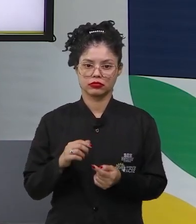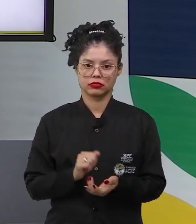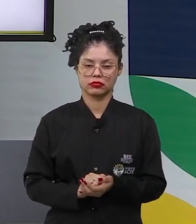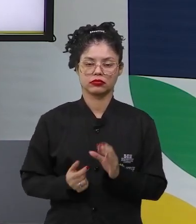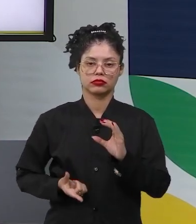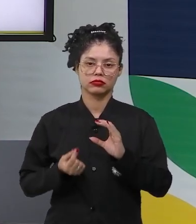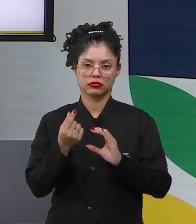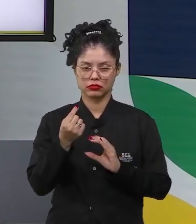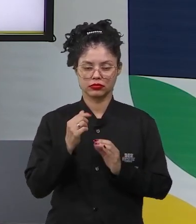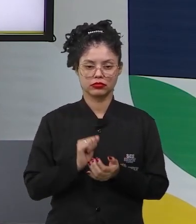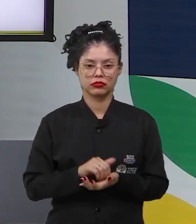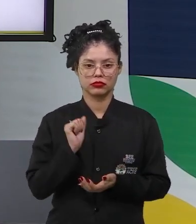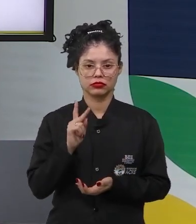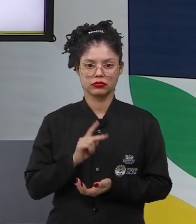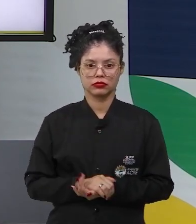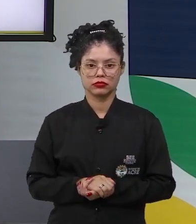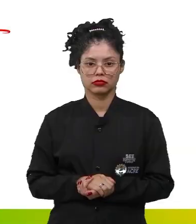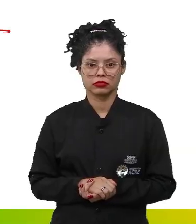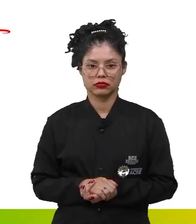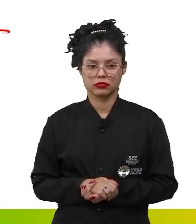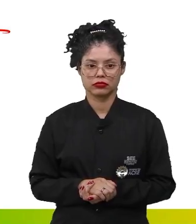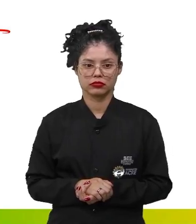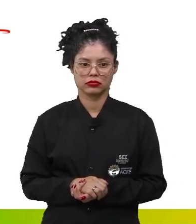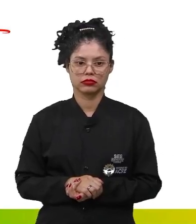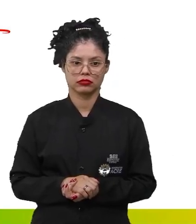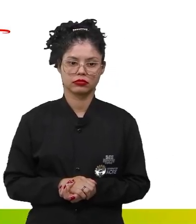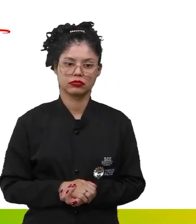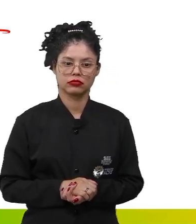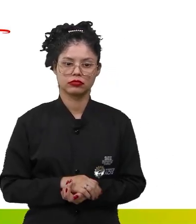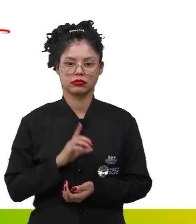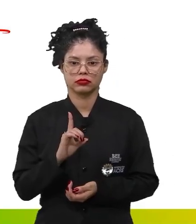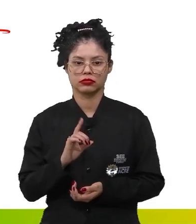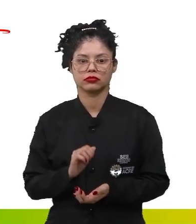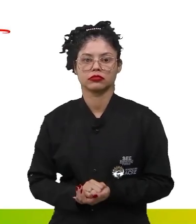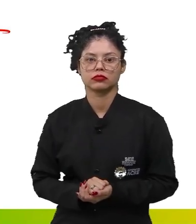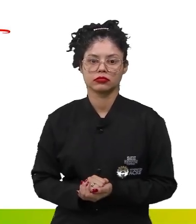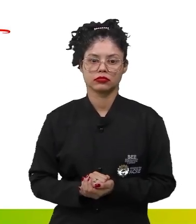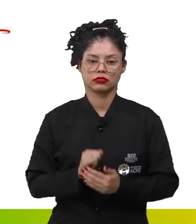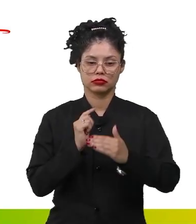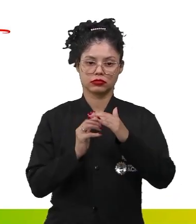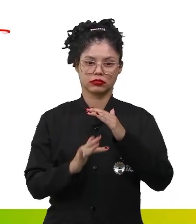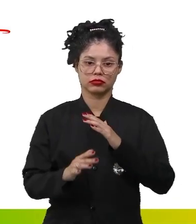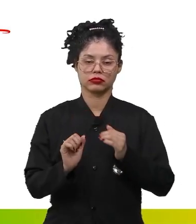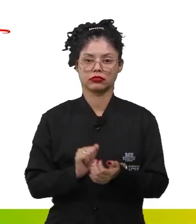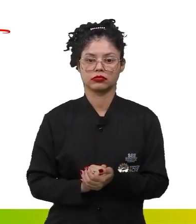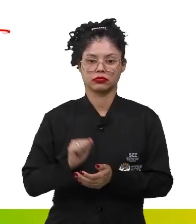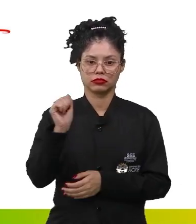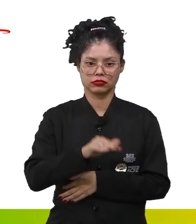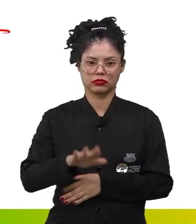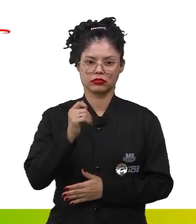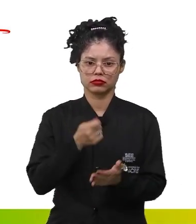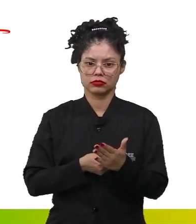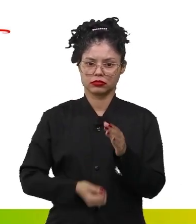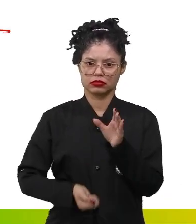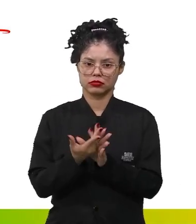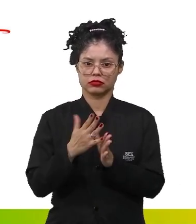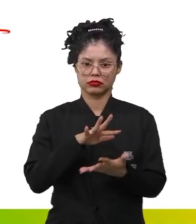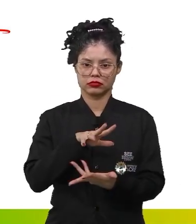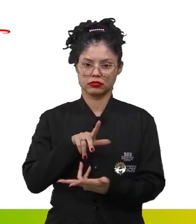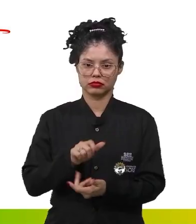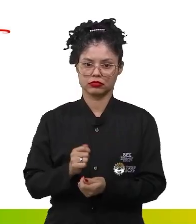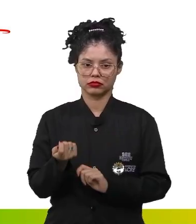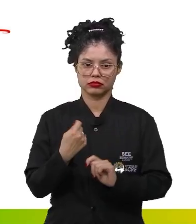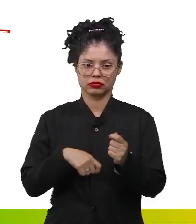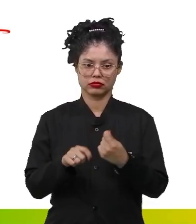do capitalismo. Ok? Próxima alternativa, alternativa D. As migrações internacionais forçadas surgem